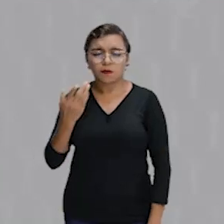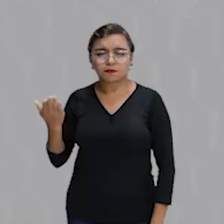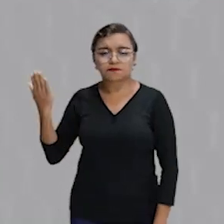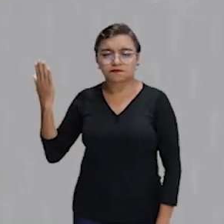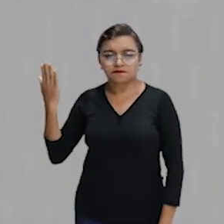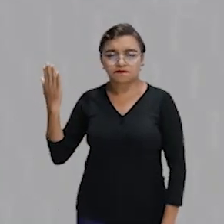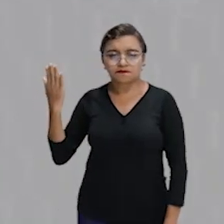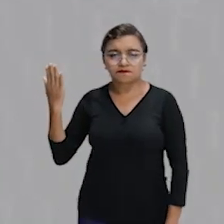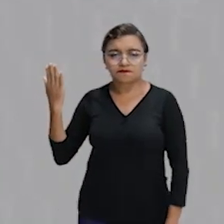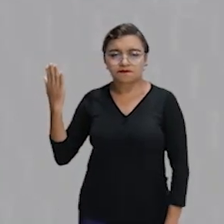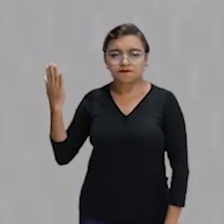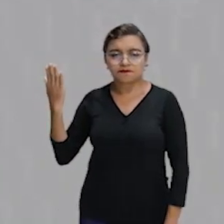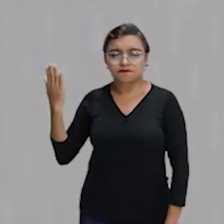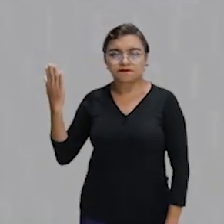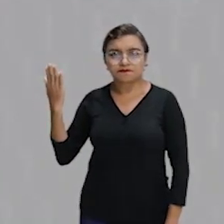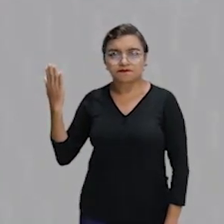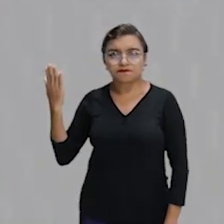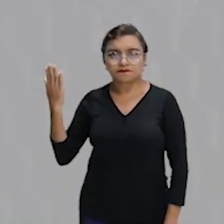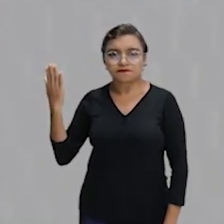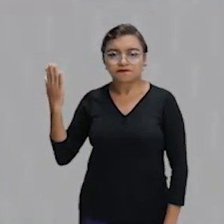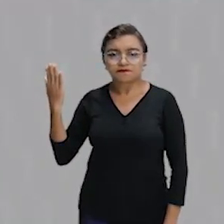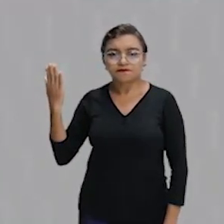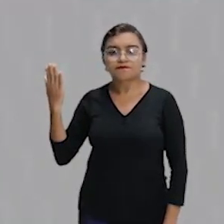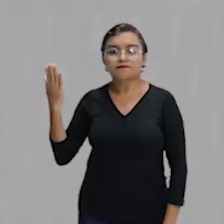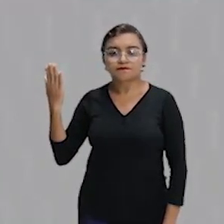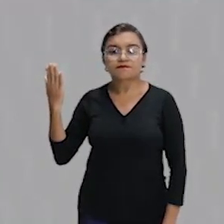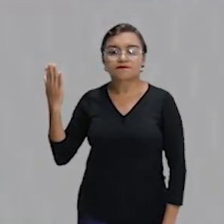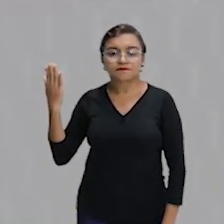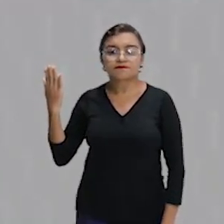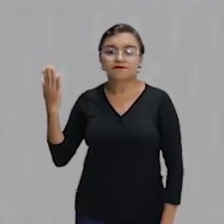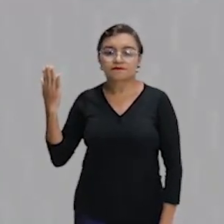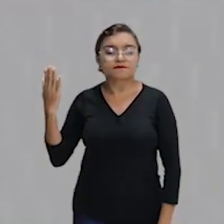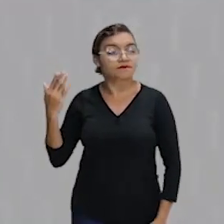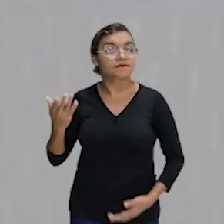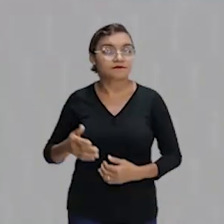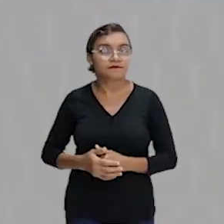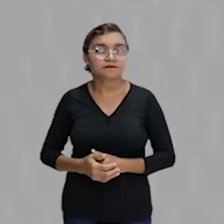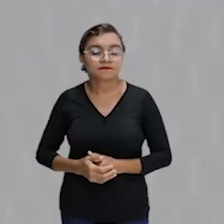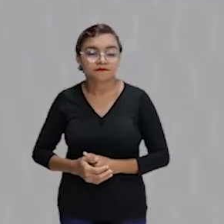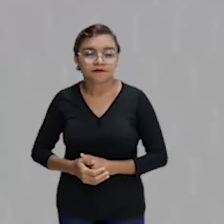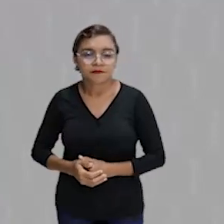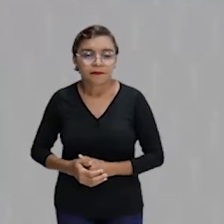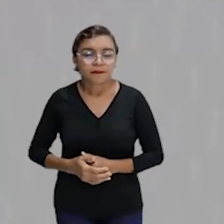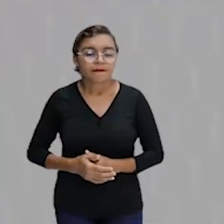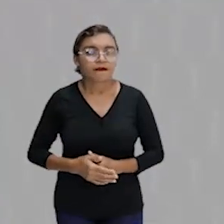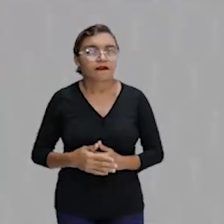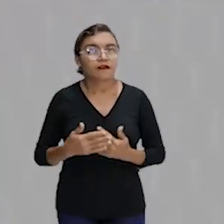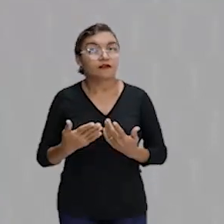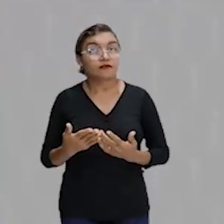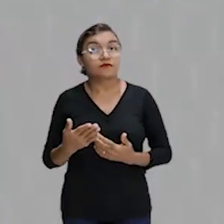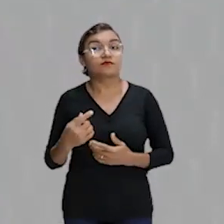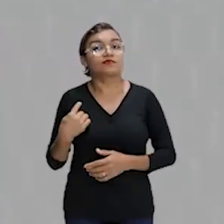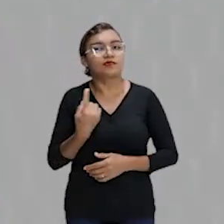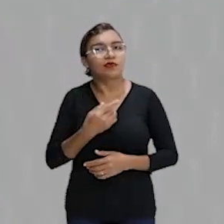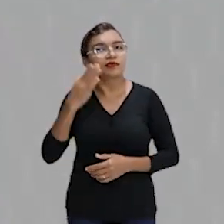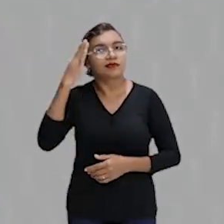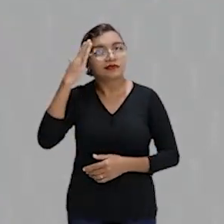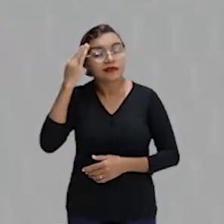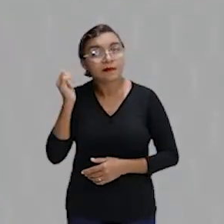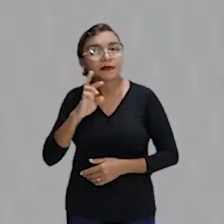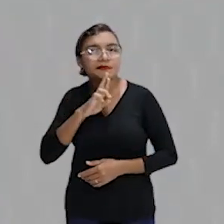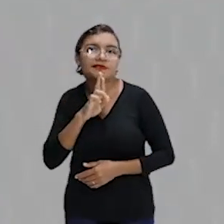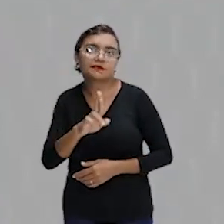2,718 elevado a 20K vezes 2,718 elevado a 20K. E a gente sabe quem é esse